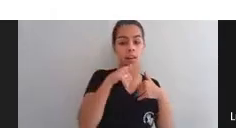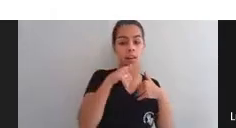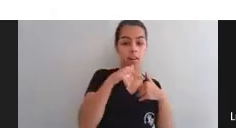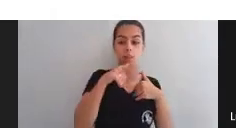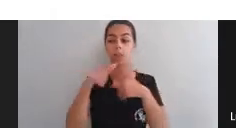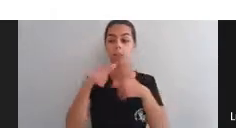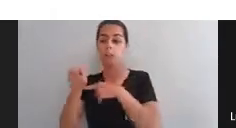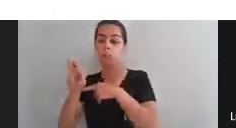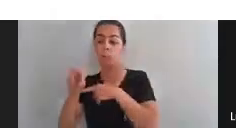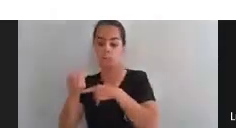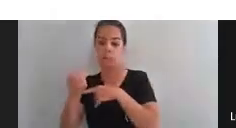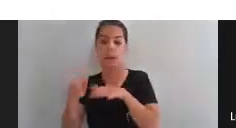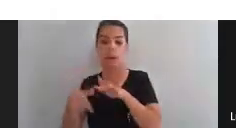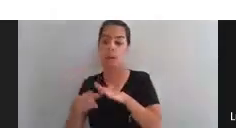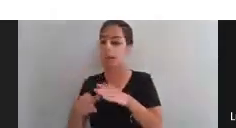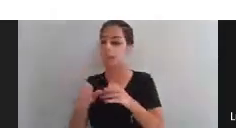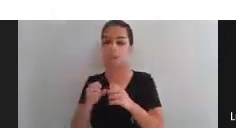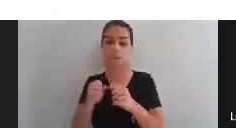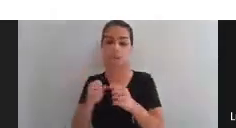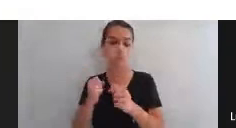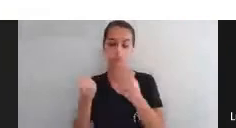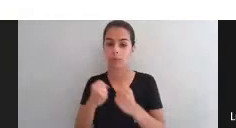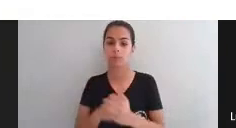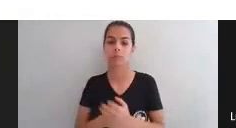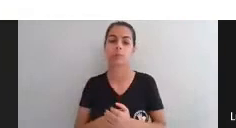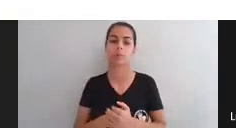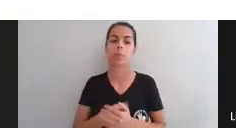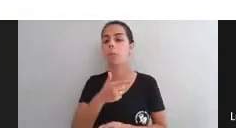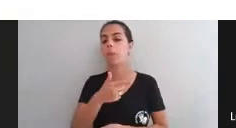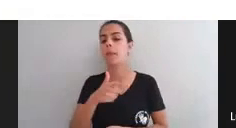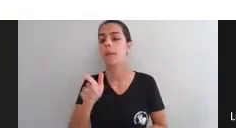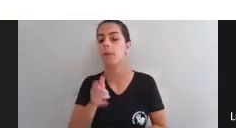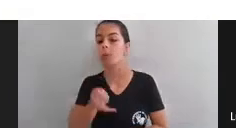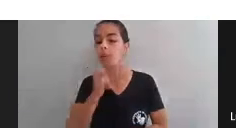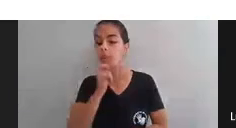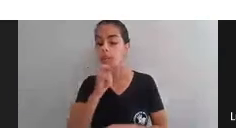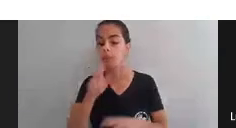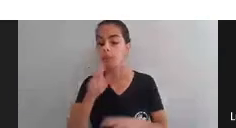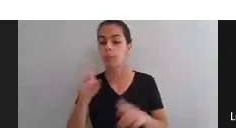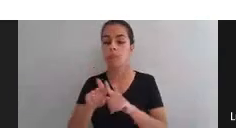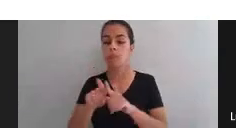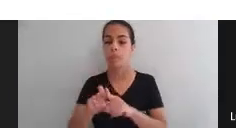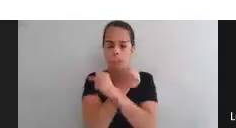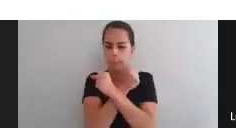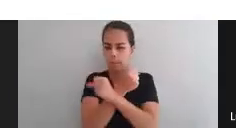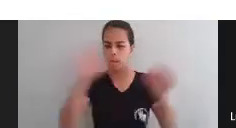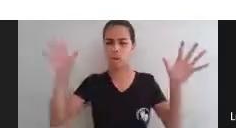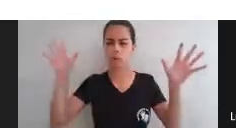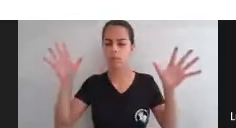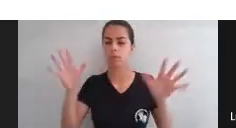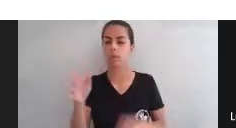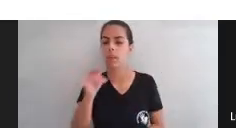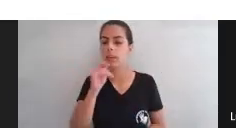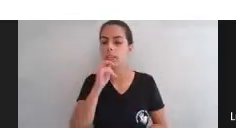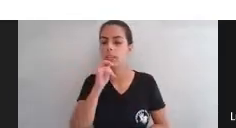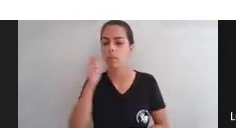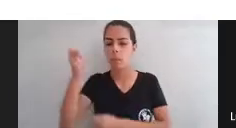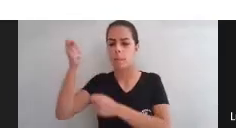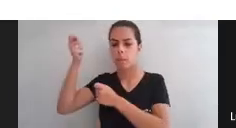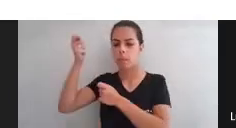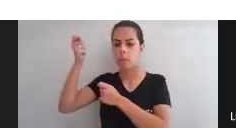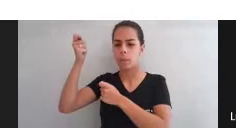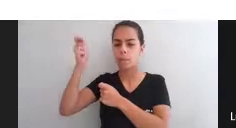Mais um exemplo aí, o último, de processos reversíveis é a explosão. Fogo de artifício, por exemplo. Você